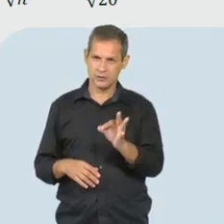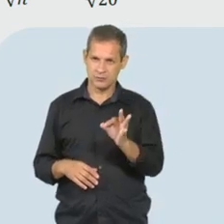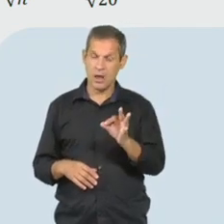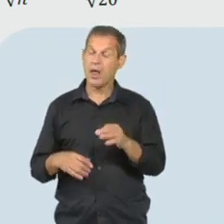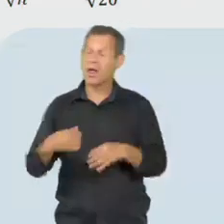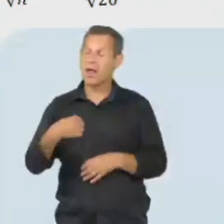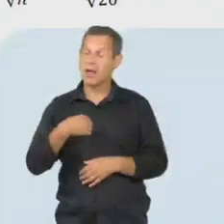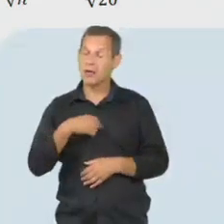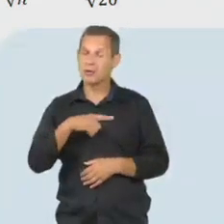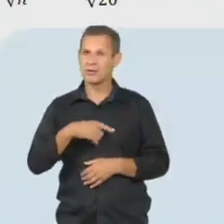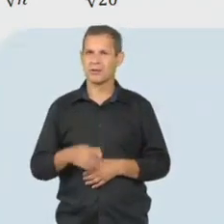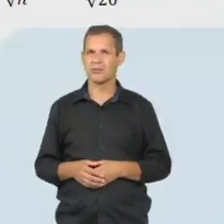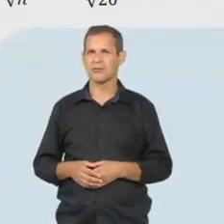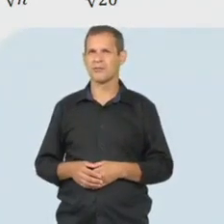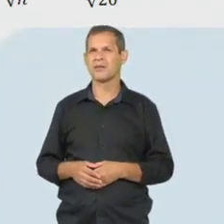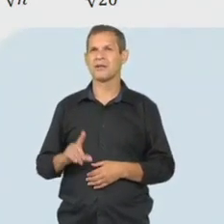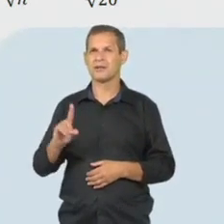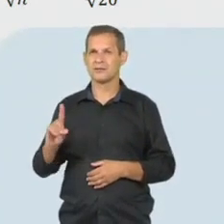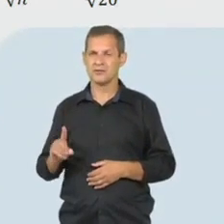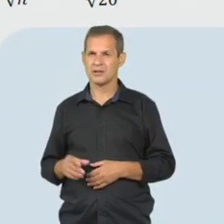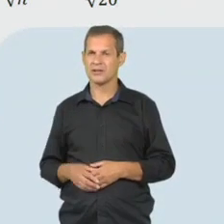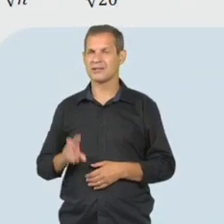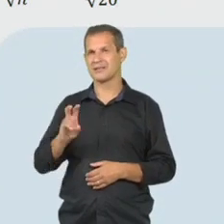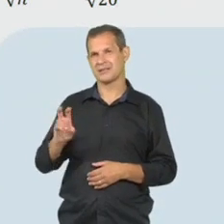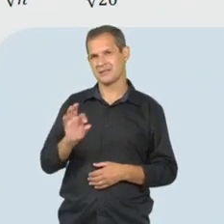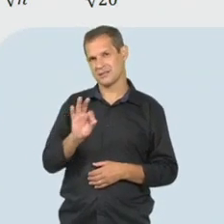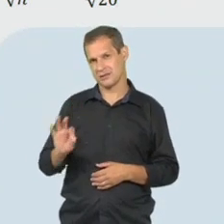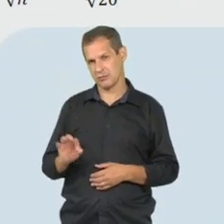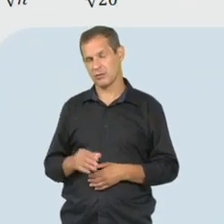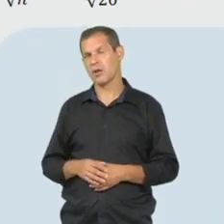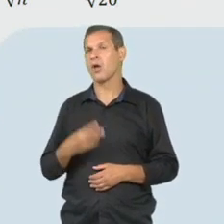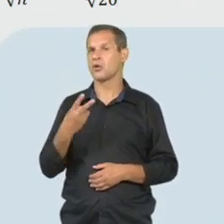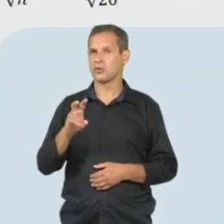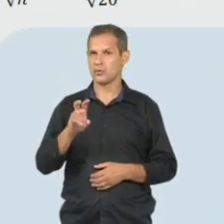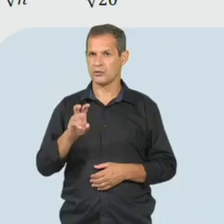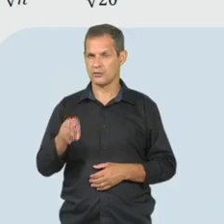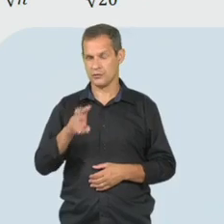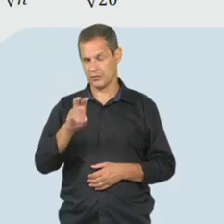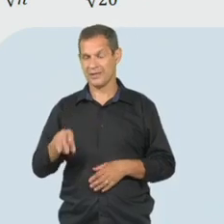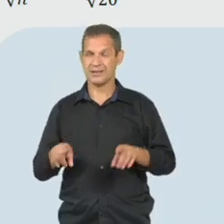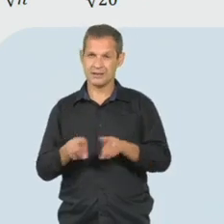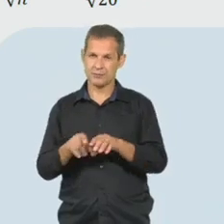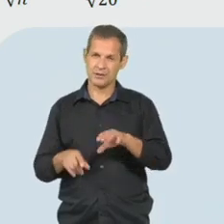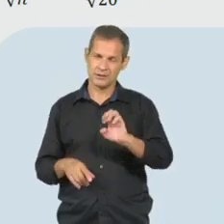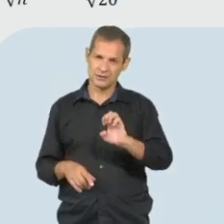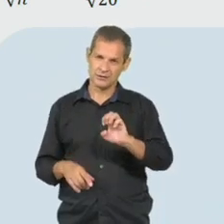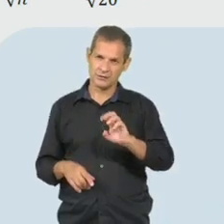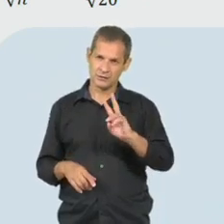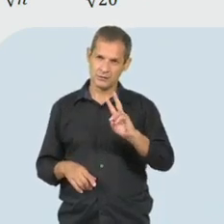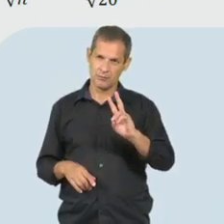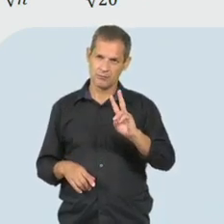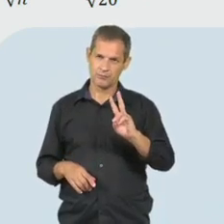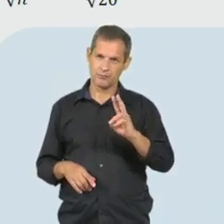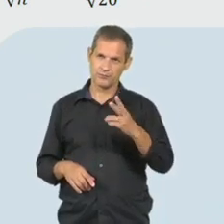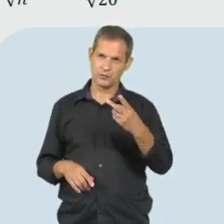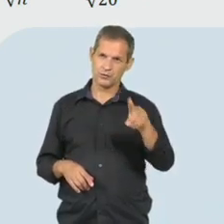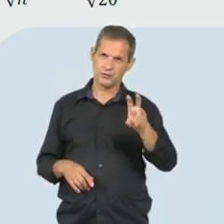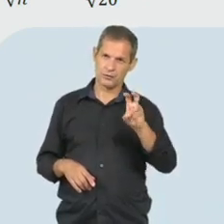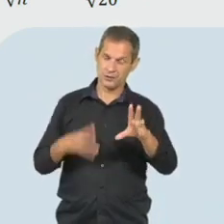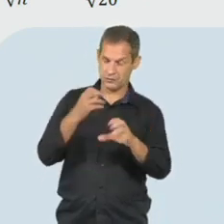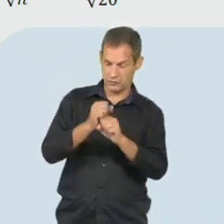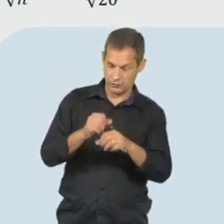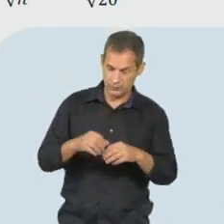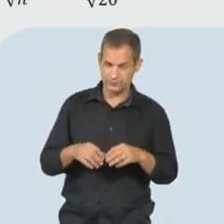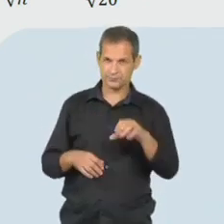eu sei que desse lado aqui eu tenho 5%, aqui 2,5% e aqui 2,5% também. Se eu somar